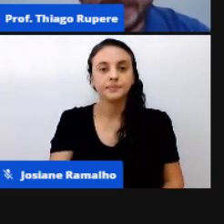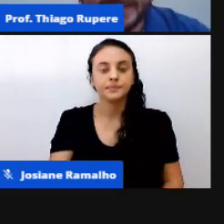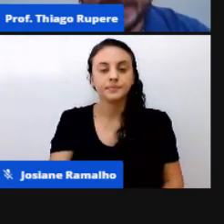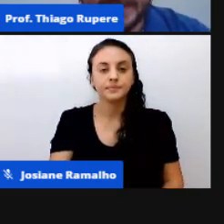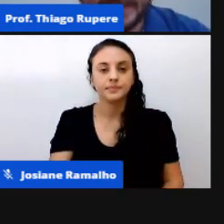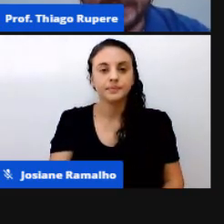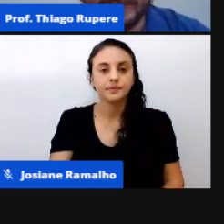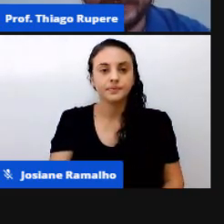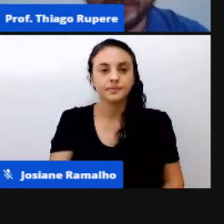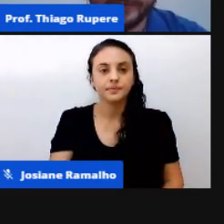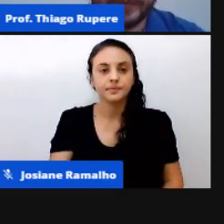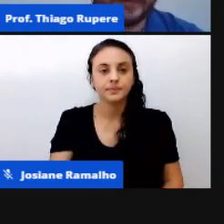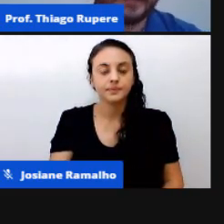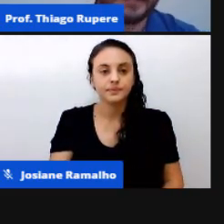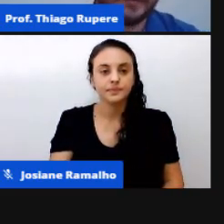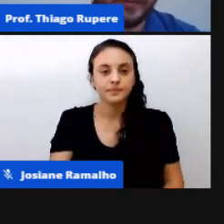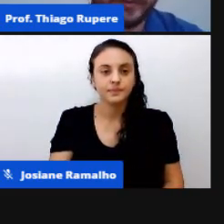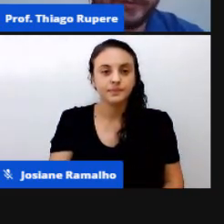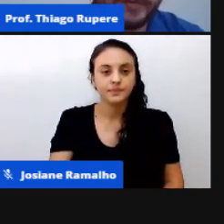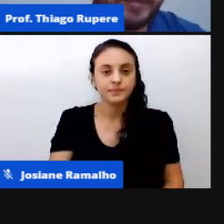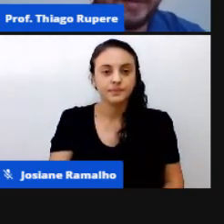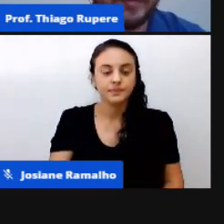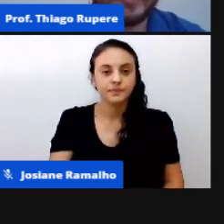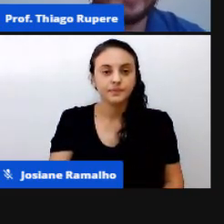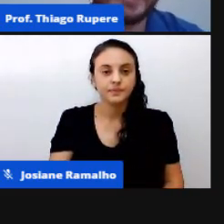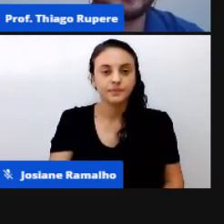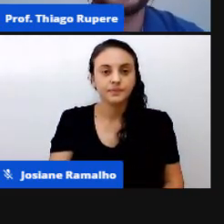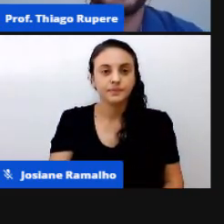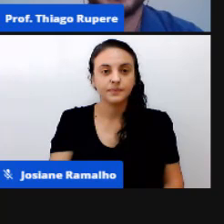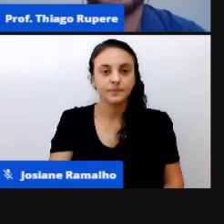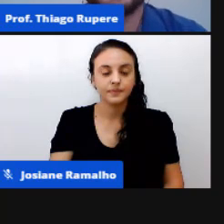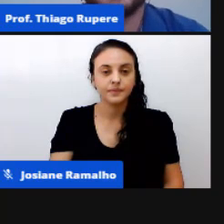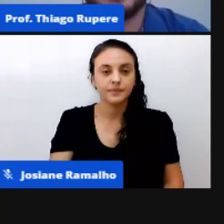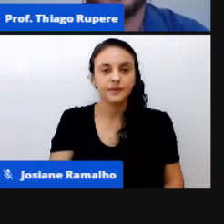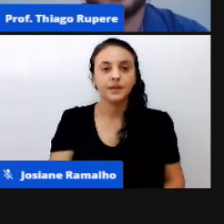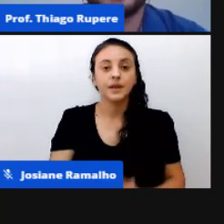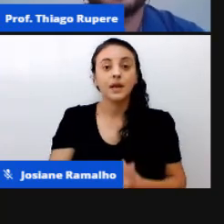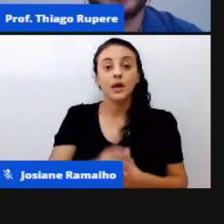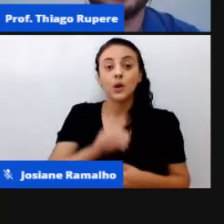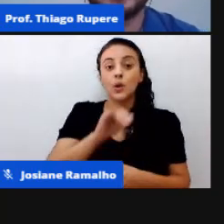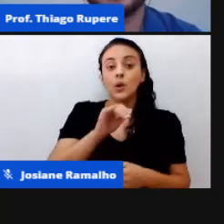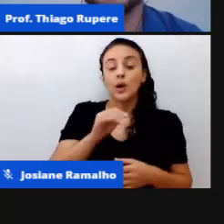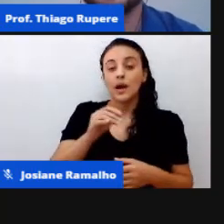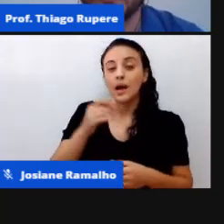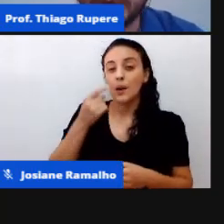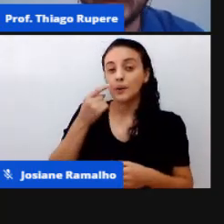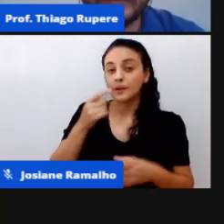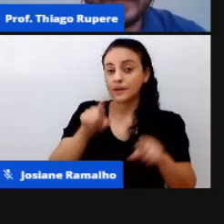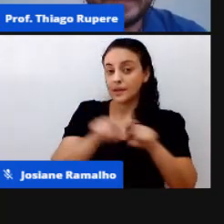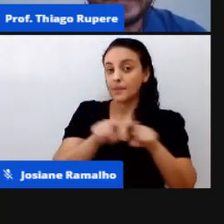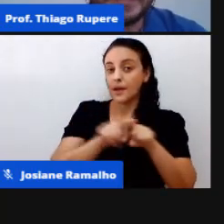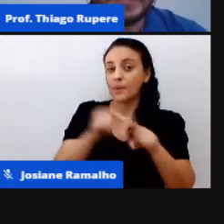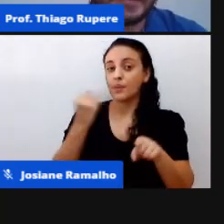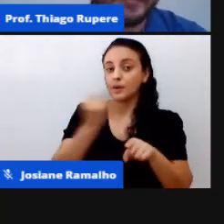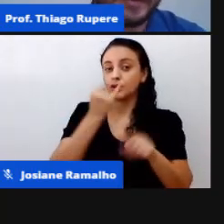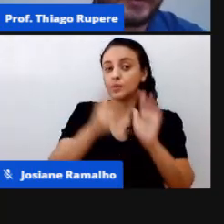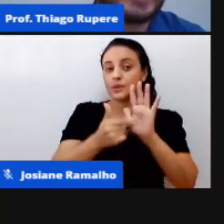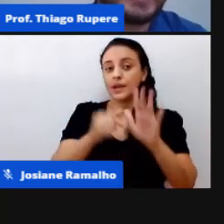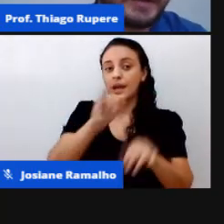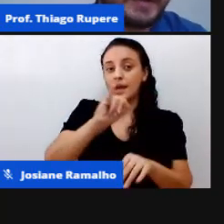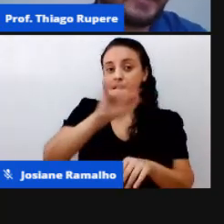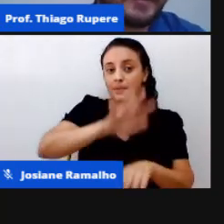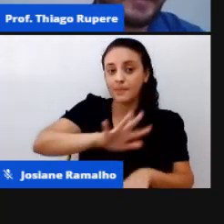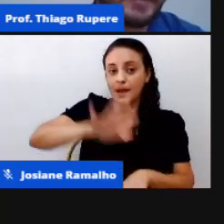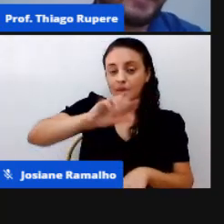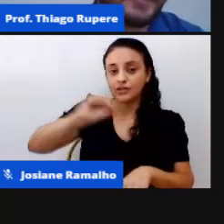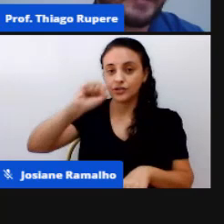Então, veja só, eu gosto de trabalhar muito também com imagens, né? Às vezes a imagem, ela diz muito. Lembrando